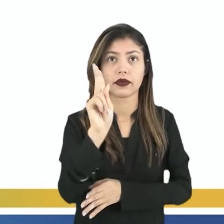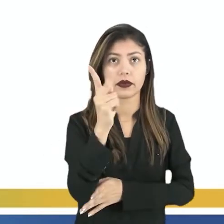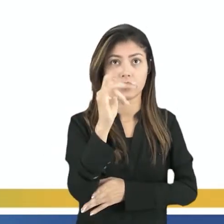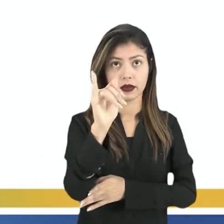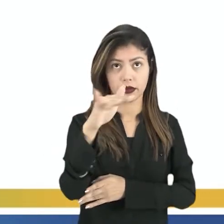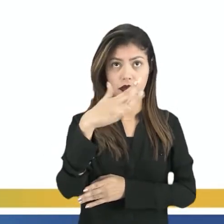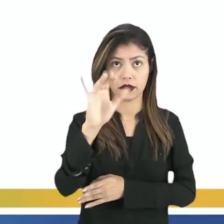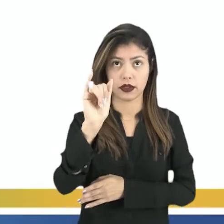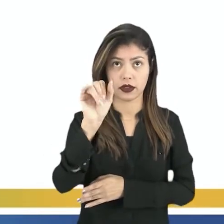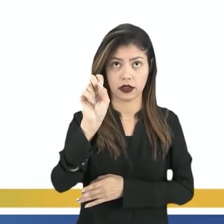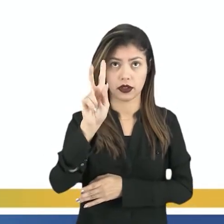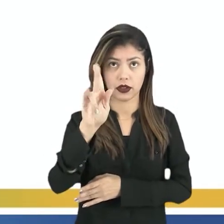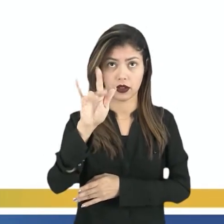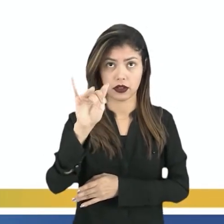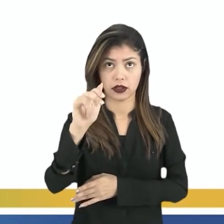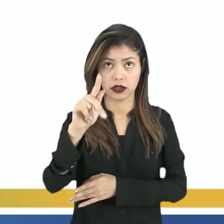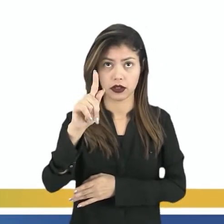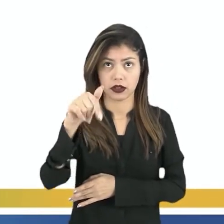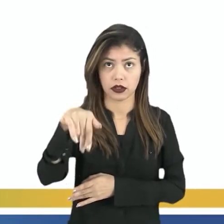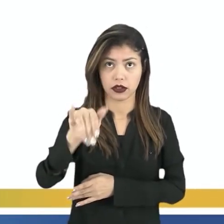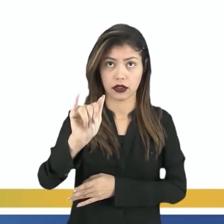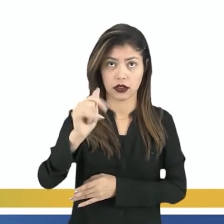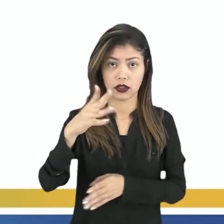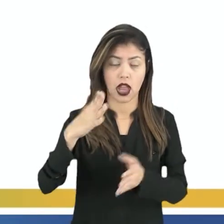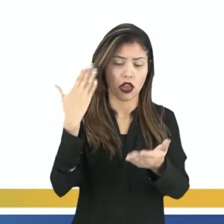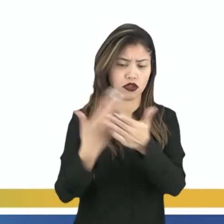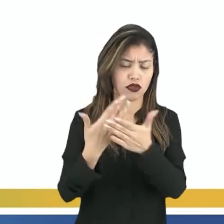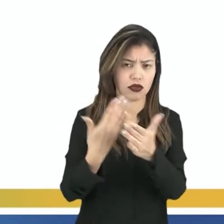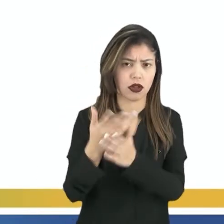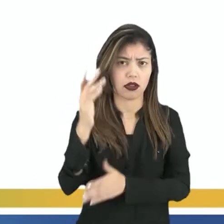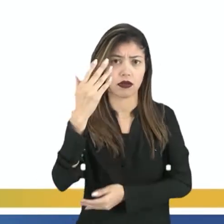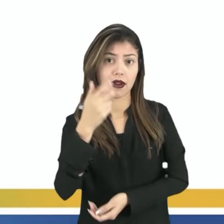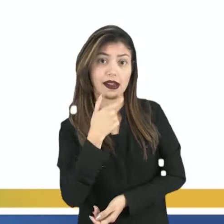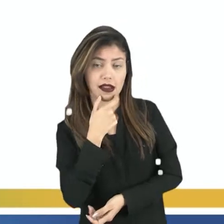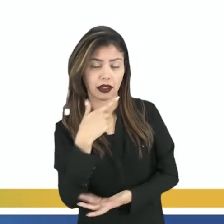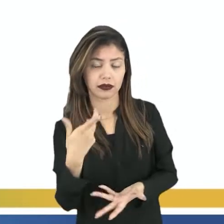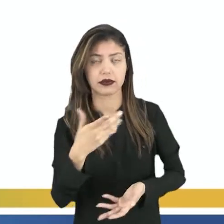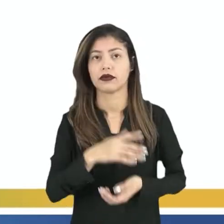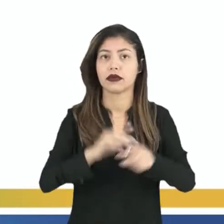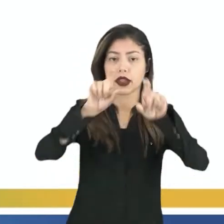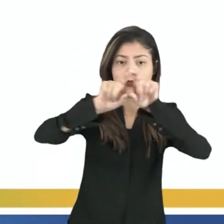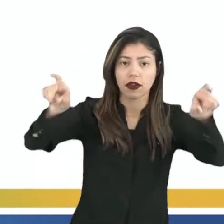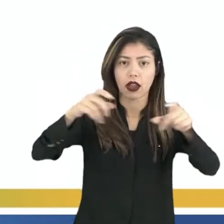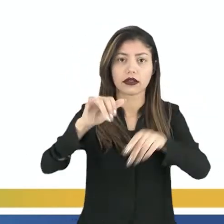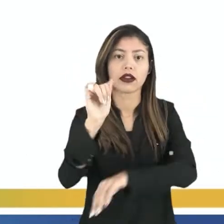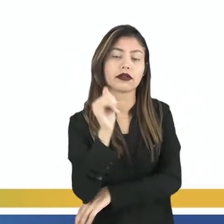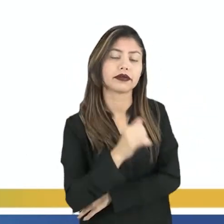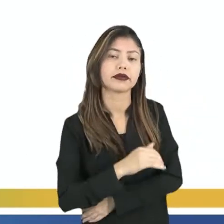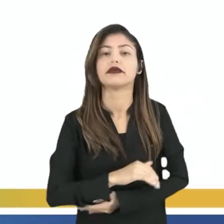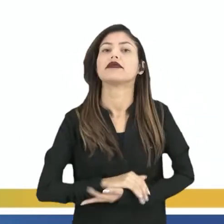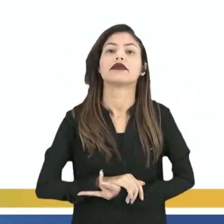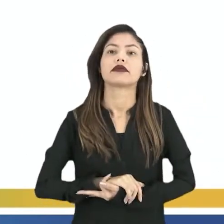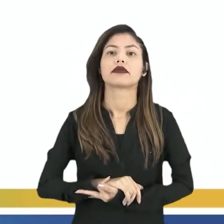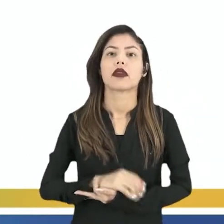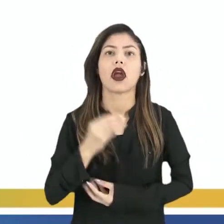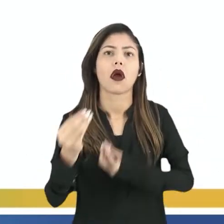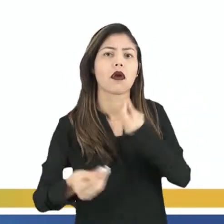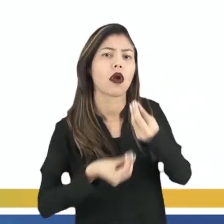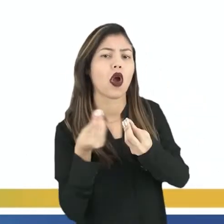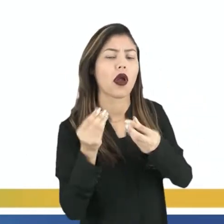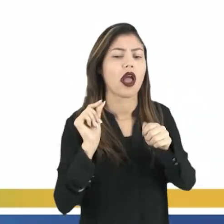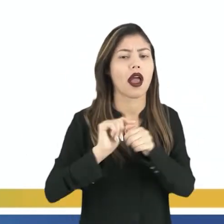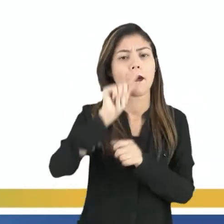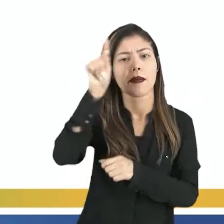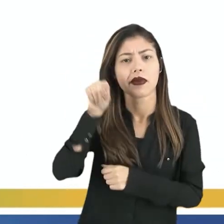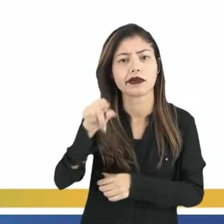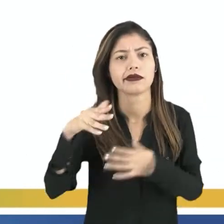is studying English. Ele está estudando inglês. Essa é uma frase afirmativa. Como é que eu faço para transformar essa